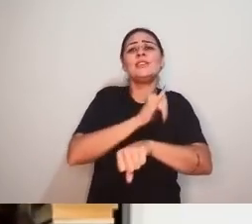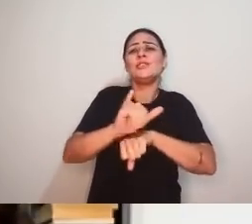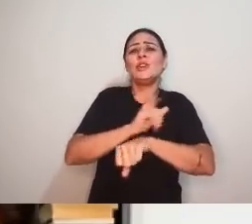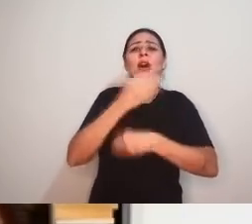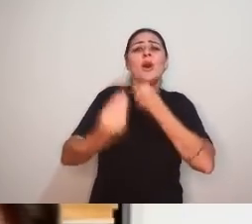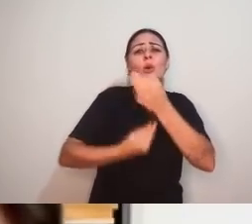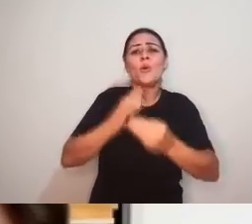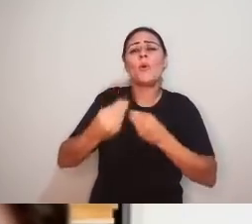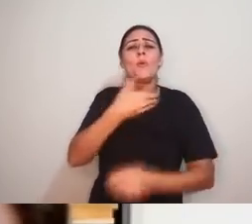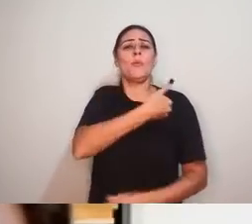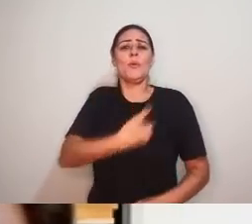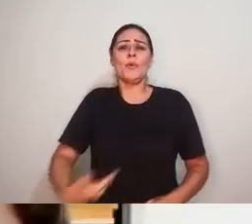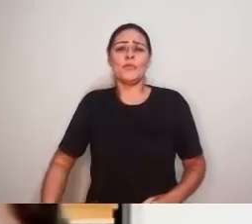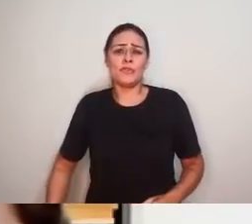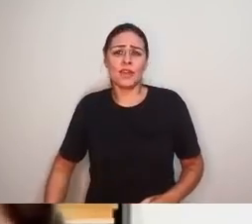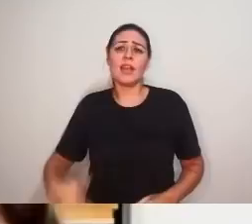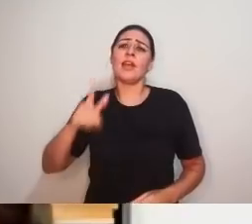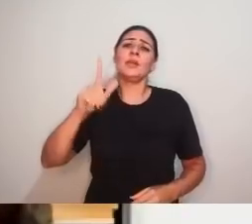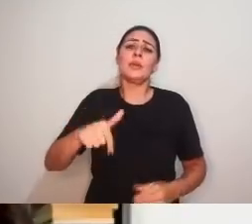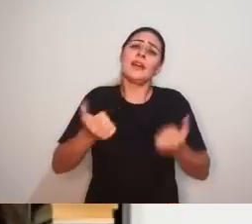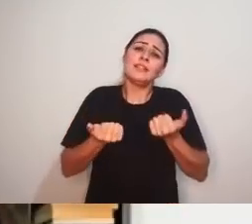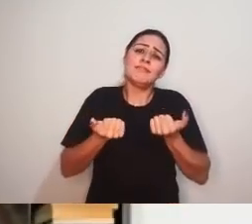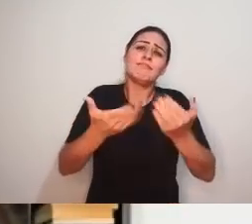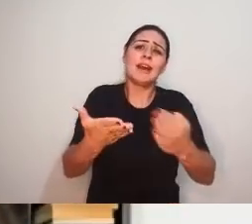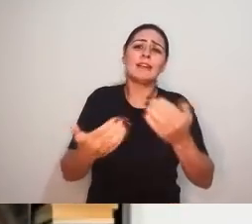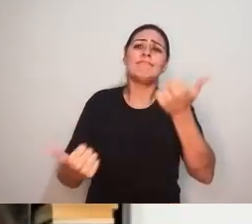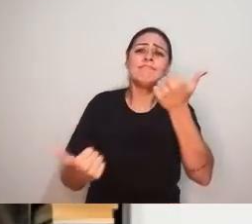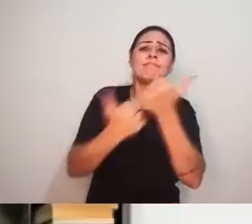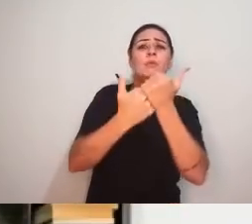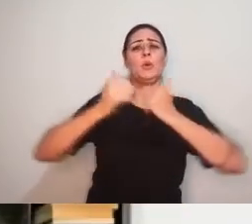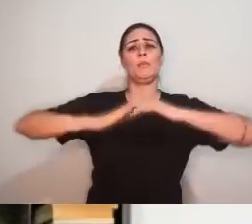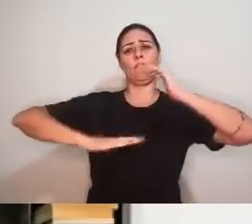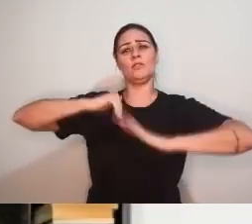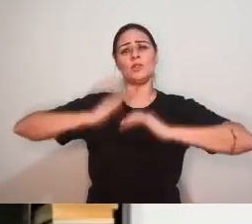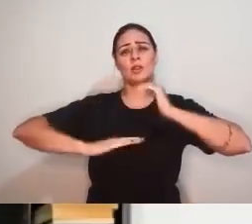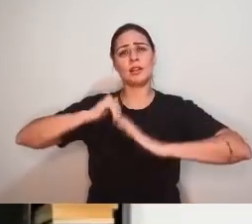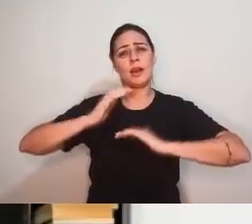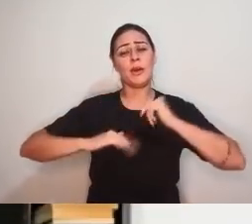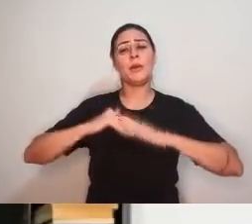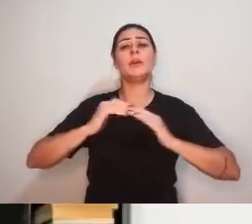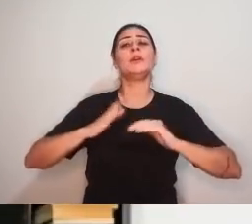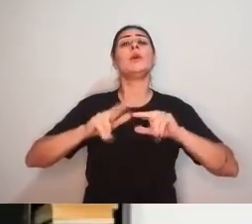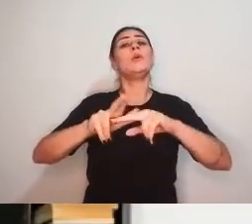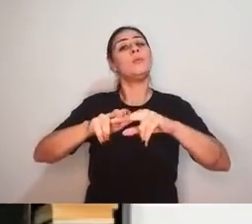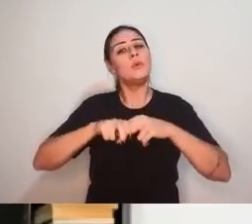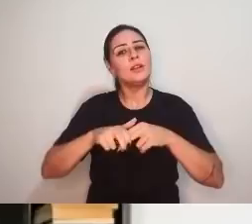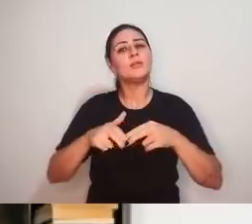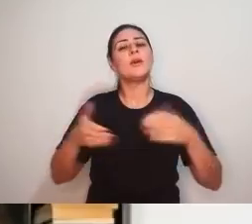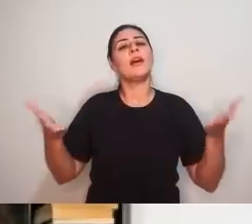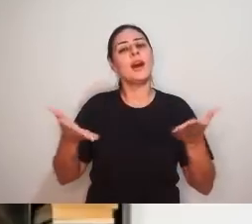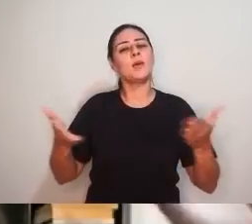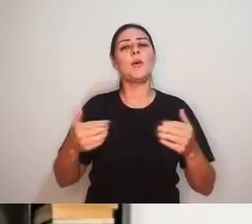para alinhar um grande plano de governança aí, para instrumentalizar esses nossos profissionais. Então,